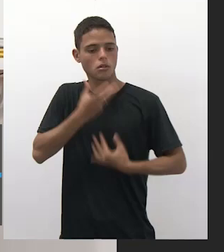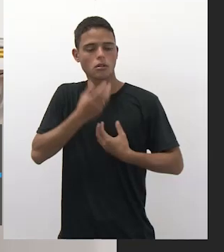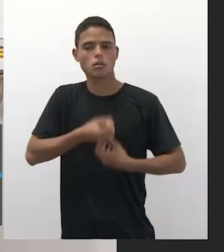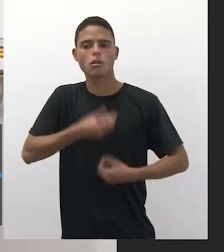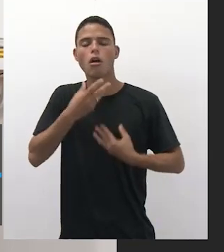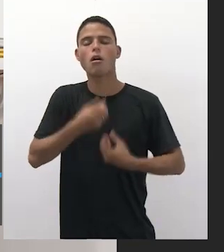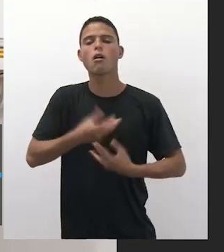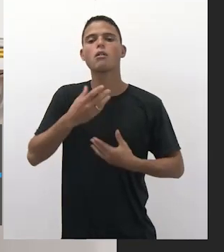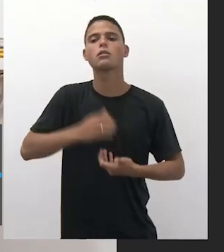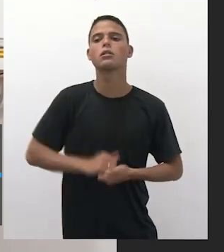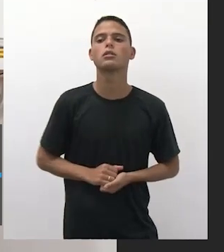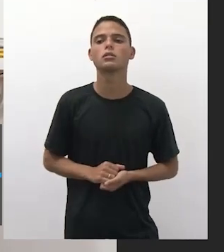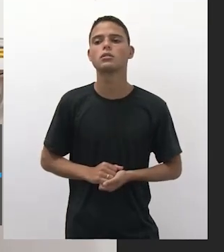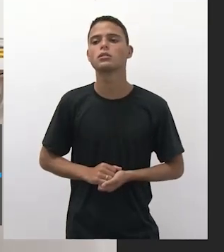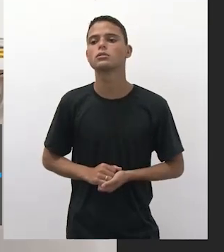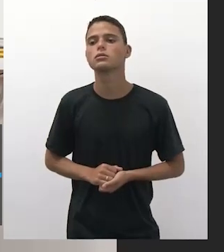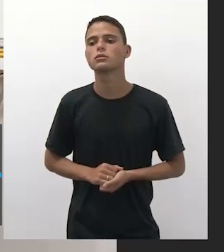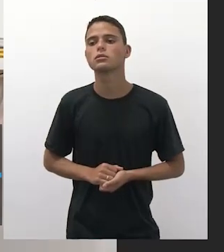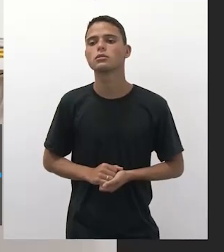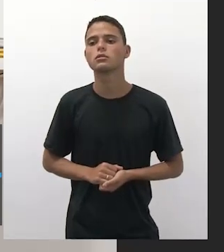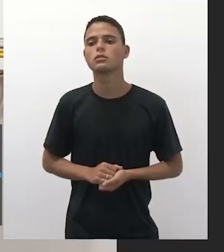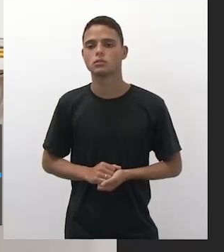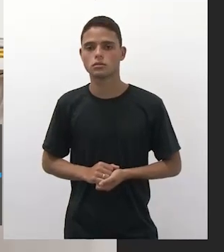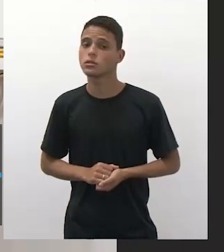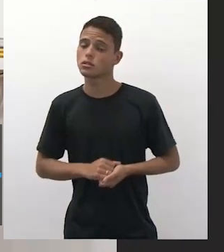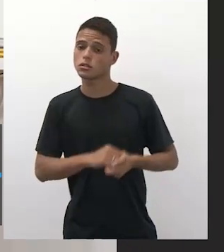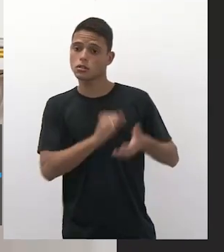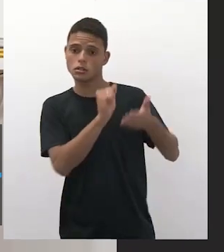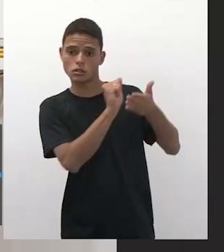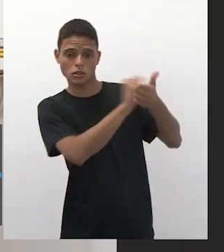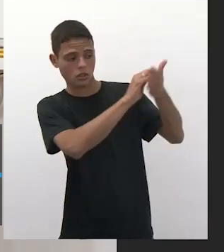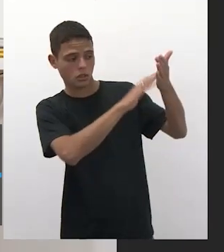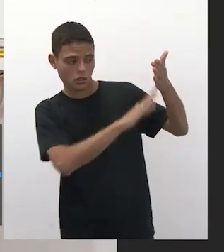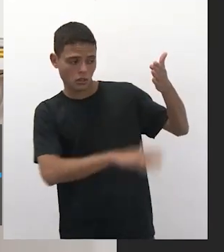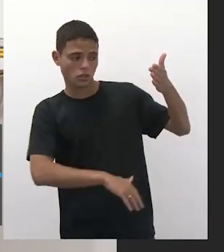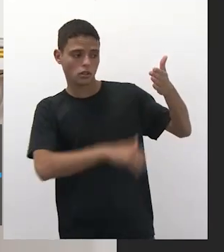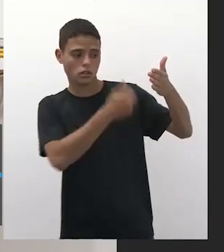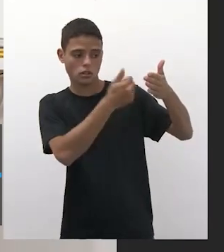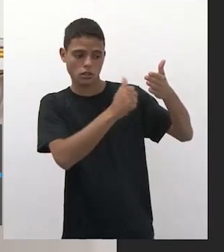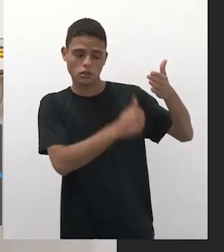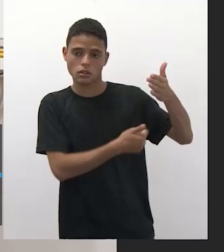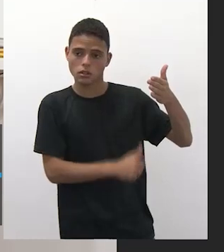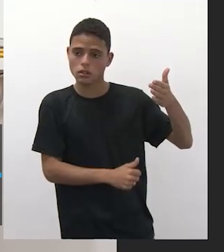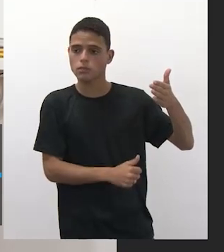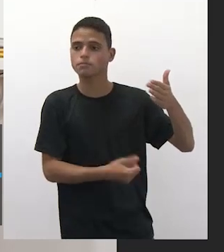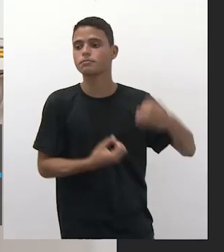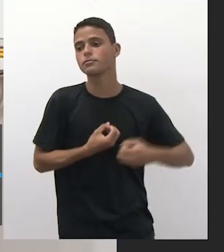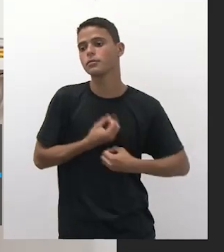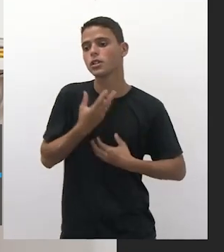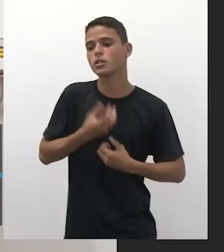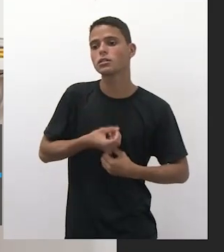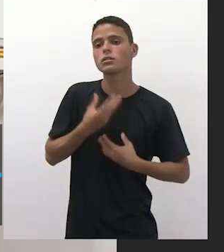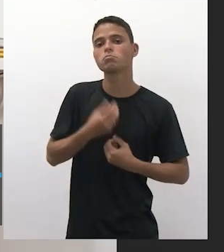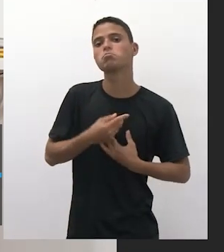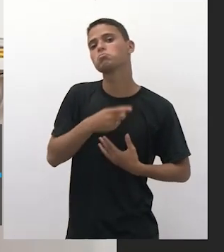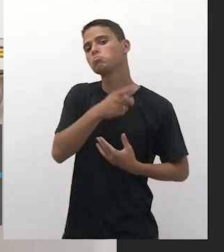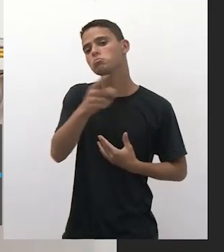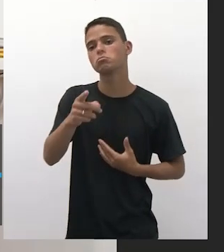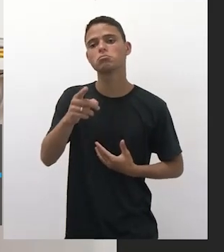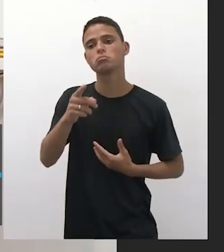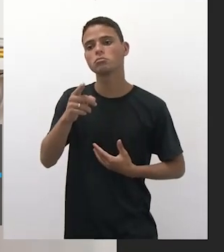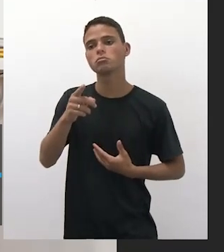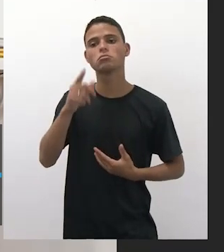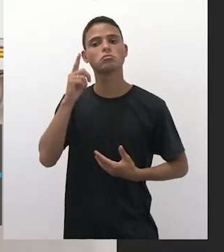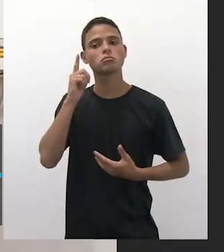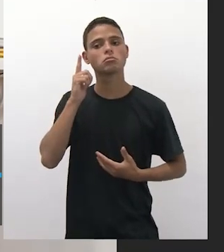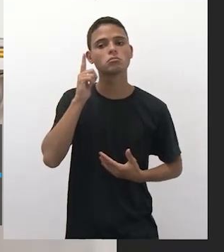ver, era a avaliação diagnóstica, daquela época era ditado, para ver realmente se vocês estão sentados